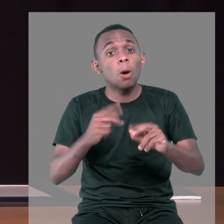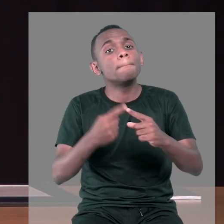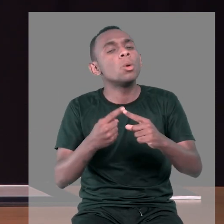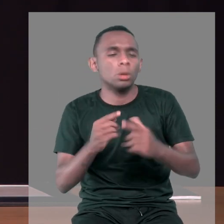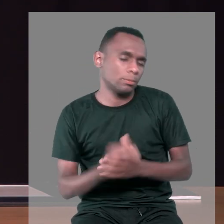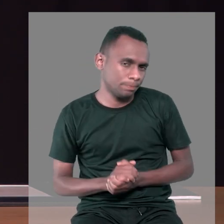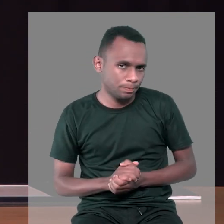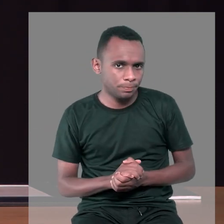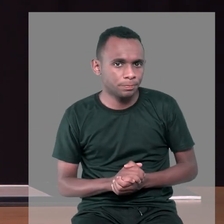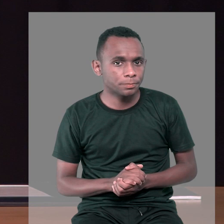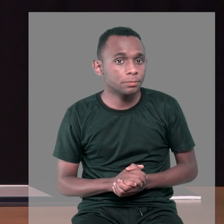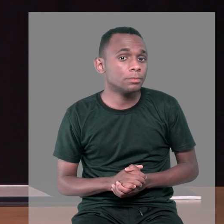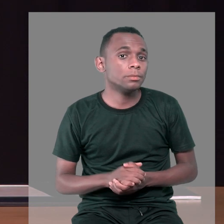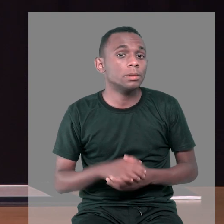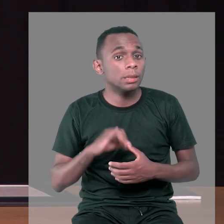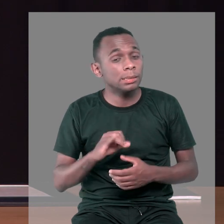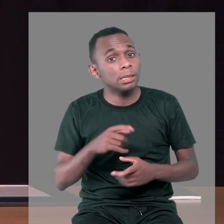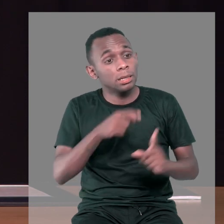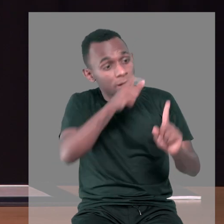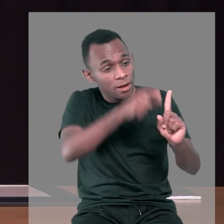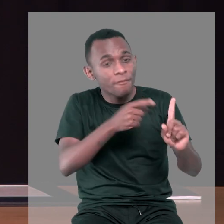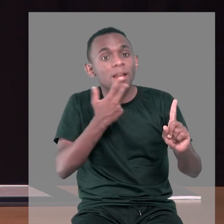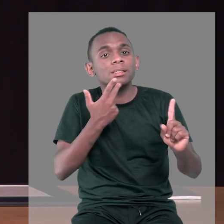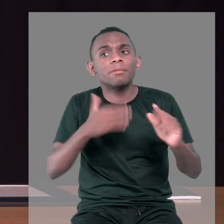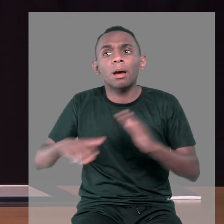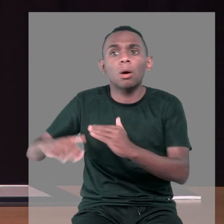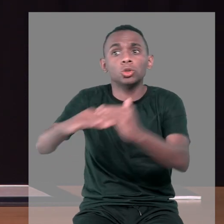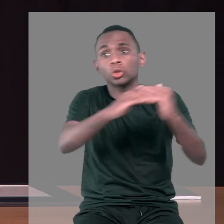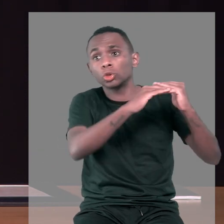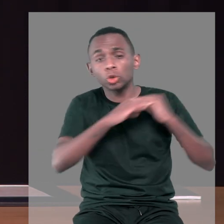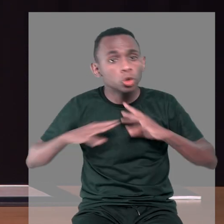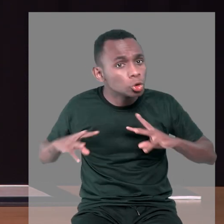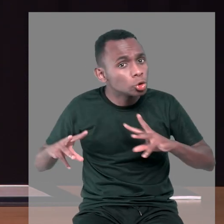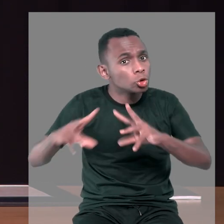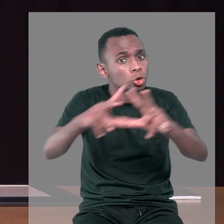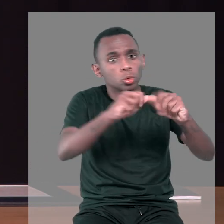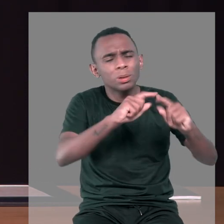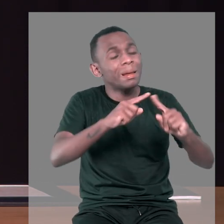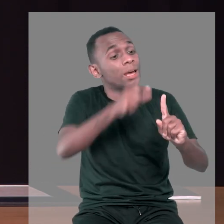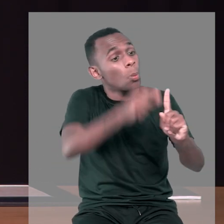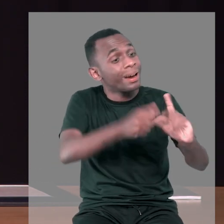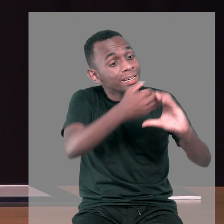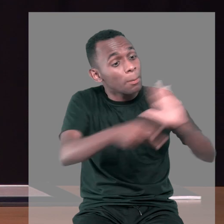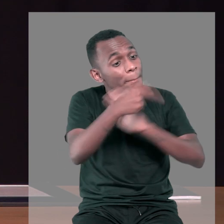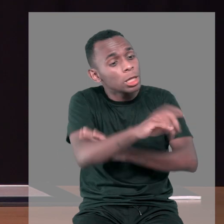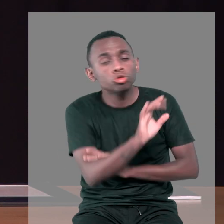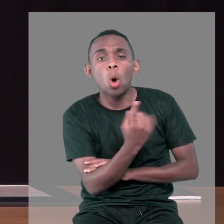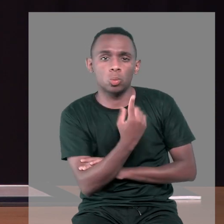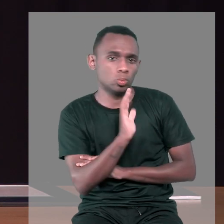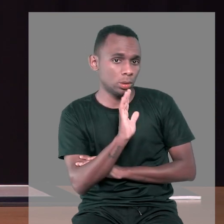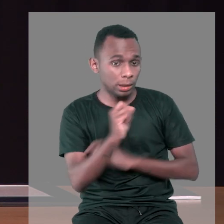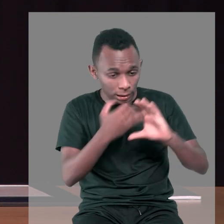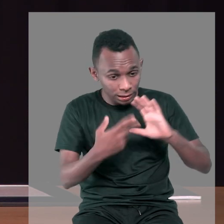Porque isso seria universalizar aquilo que é da ordem do singular. A Arendt não